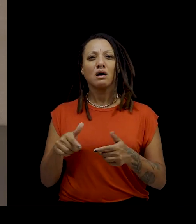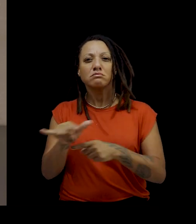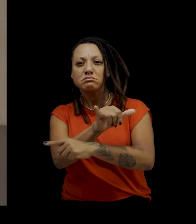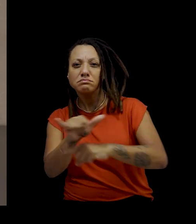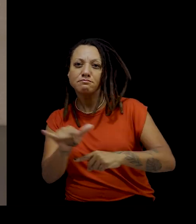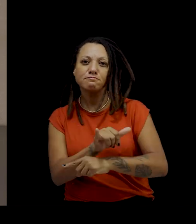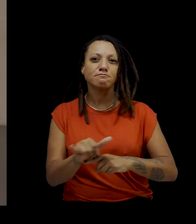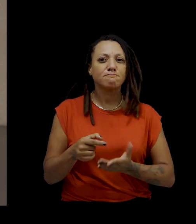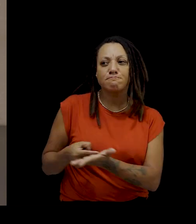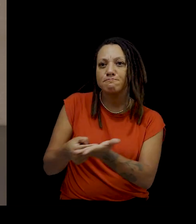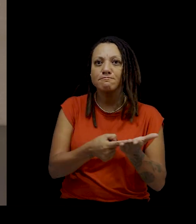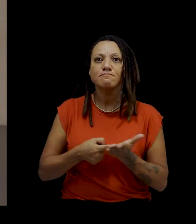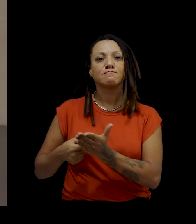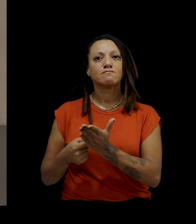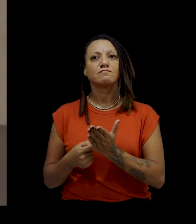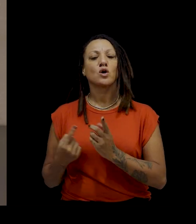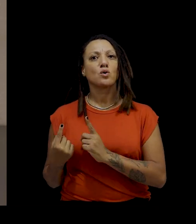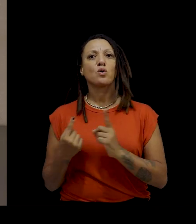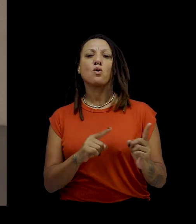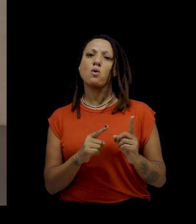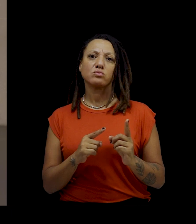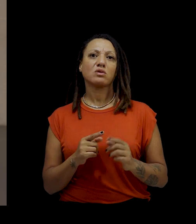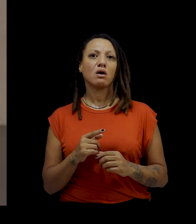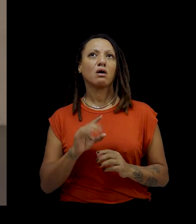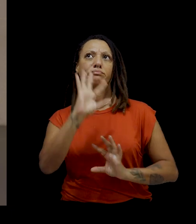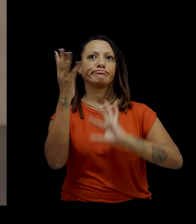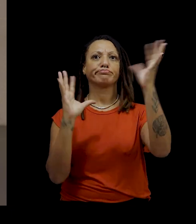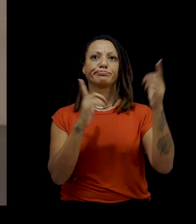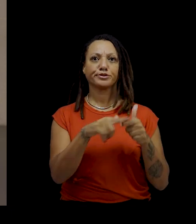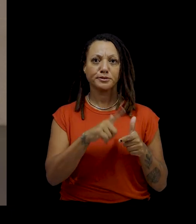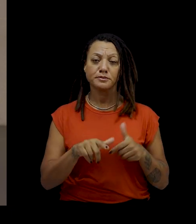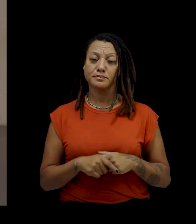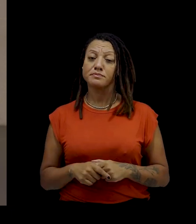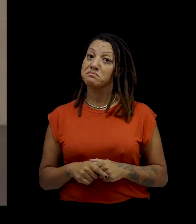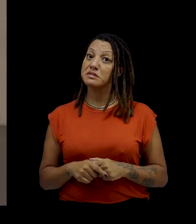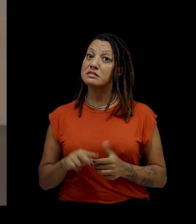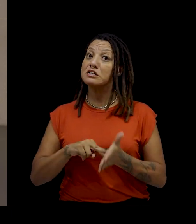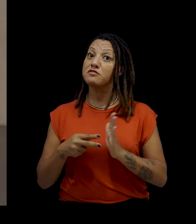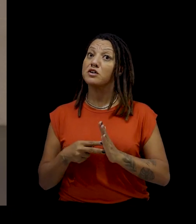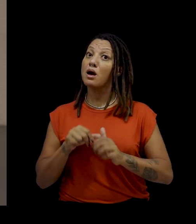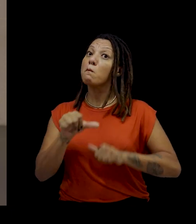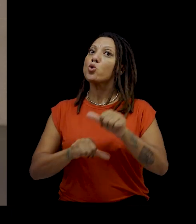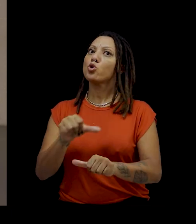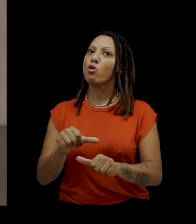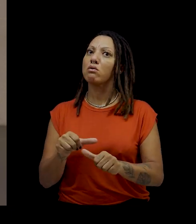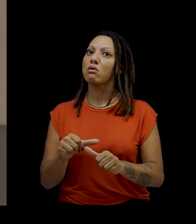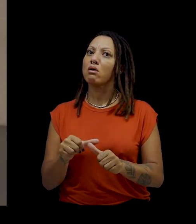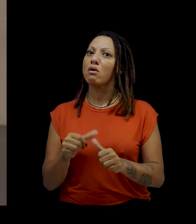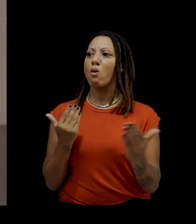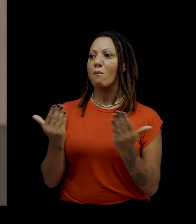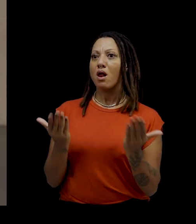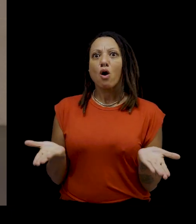super articulada, para combater esse tipo de situação. Então, isso é uma boa mudança. Acho que